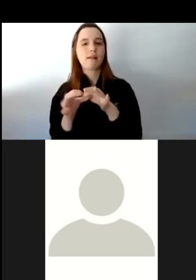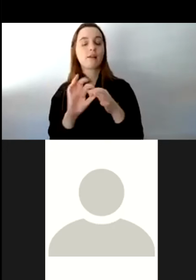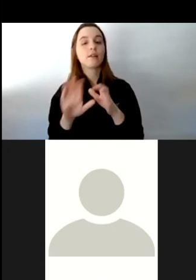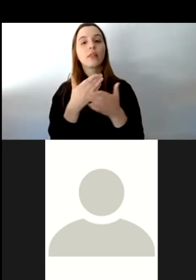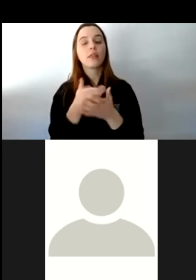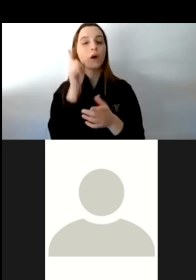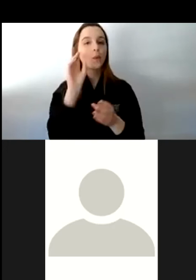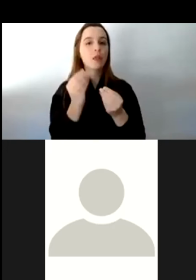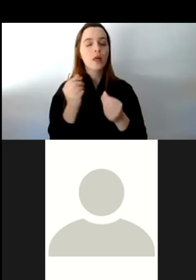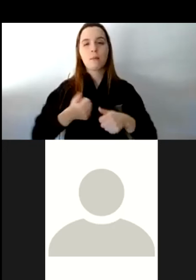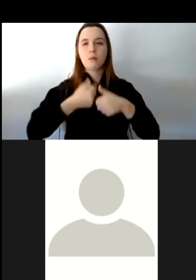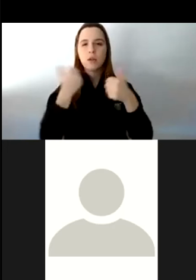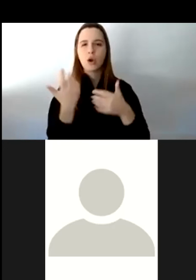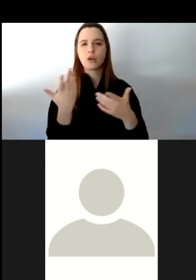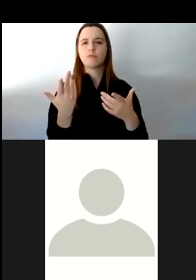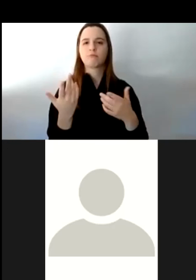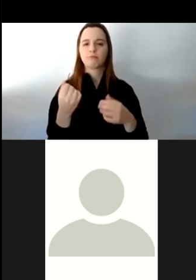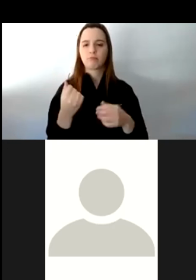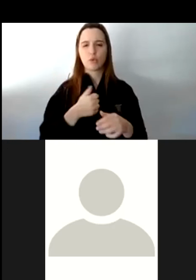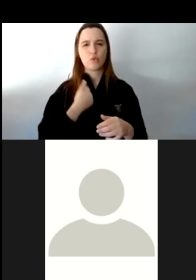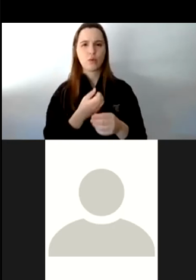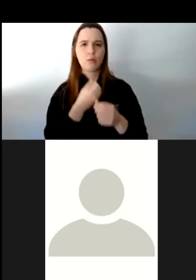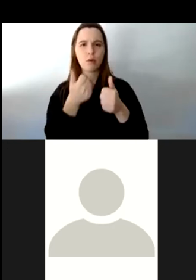eficácia e segurança, promovendo a